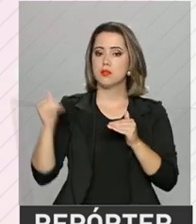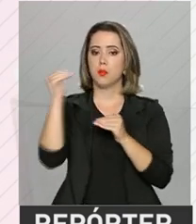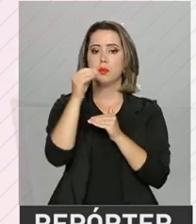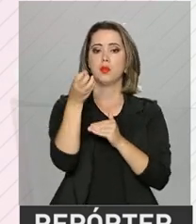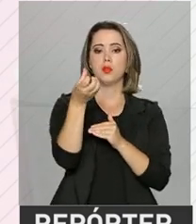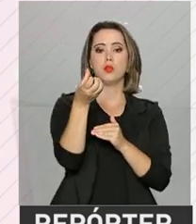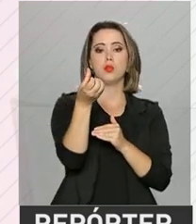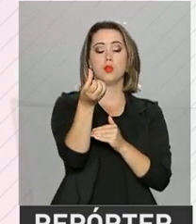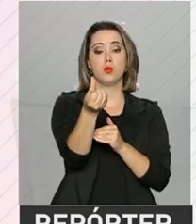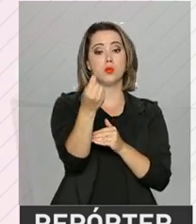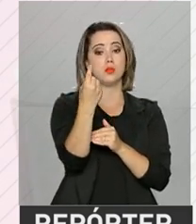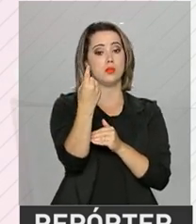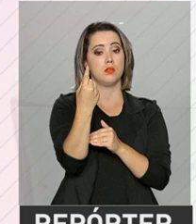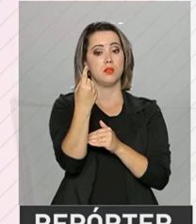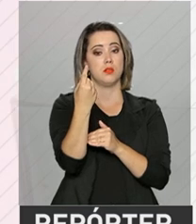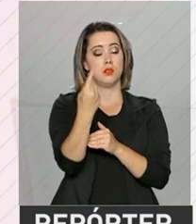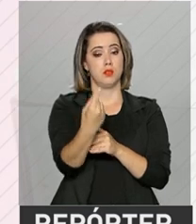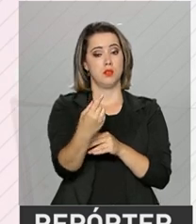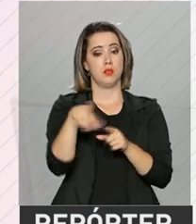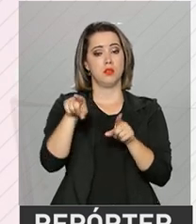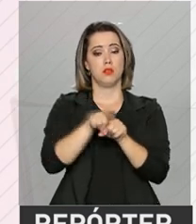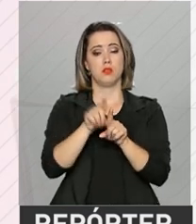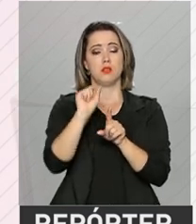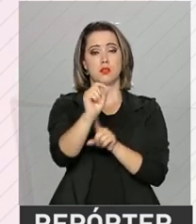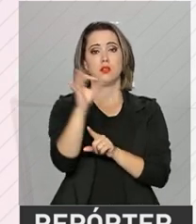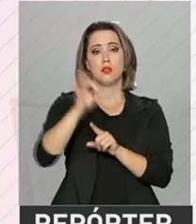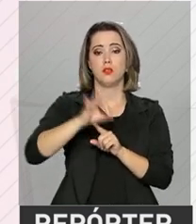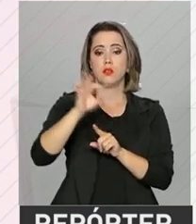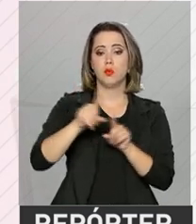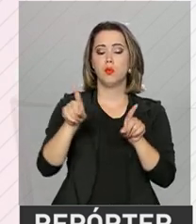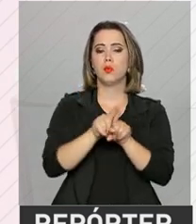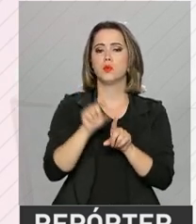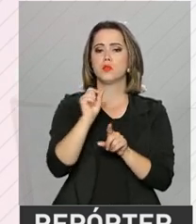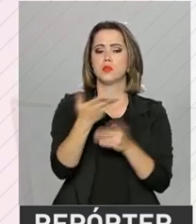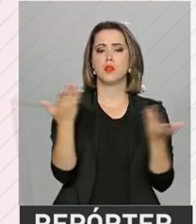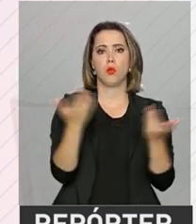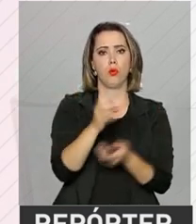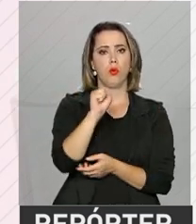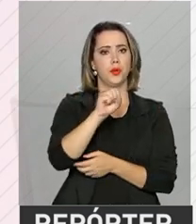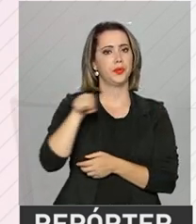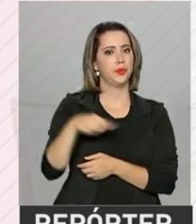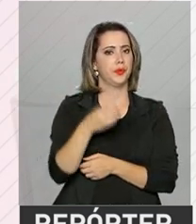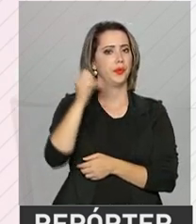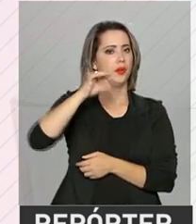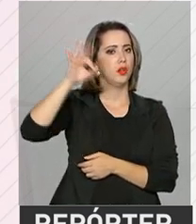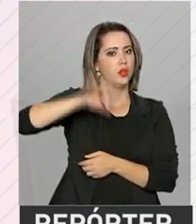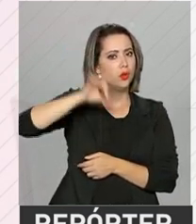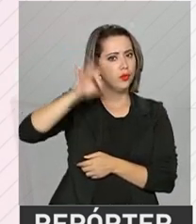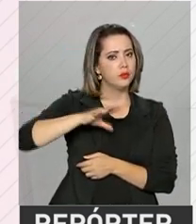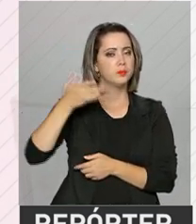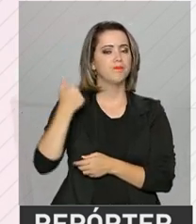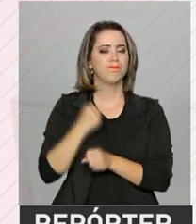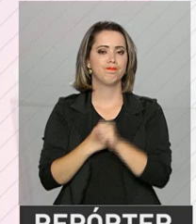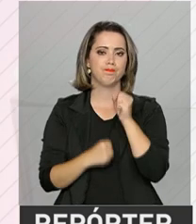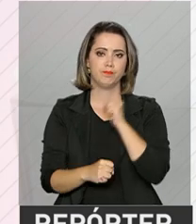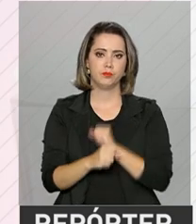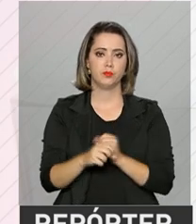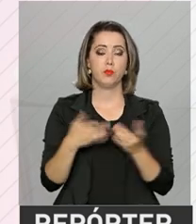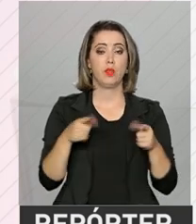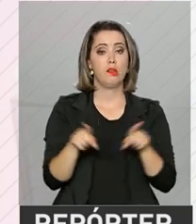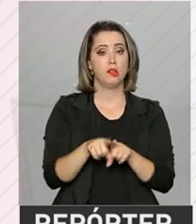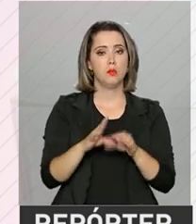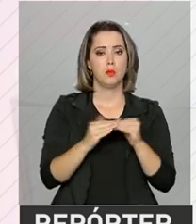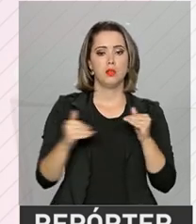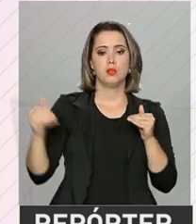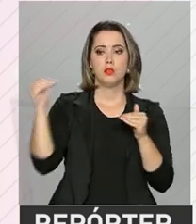61,8%. Passou de 5,5% em 2006 para 8,9% no último ano. Também